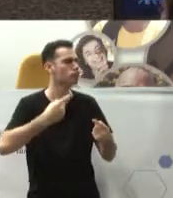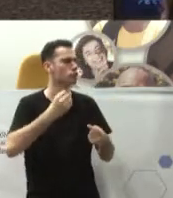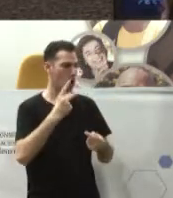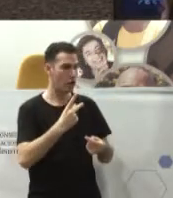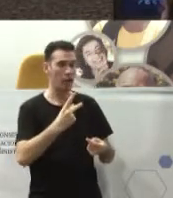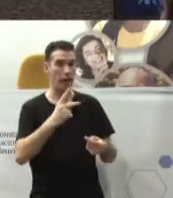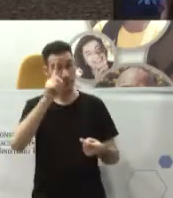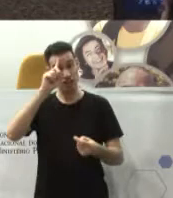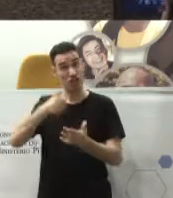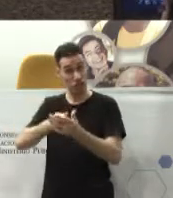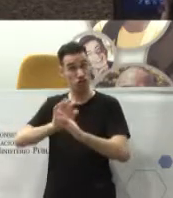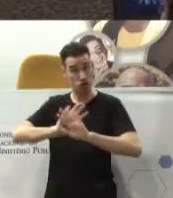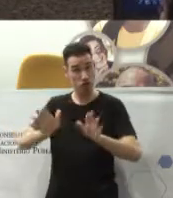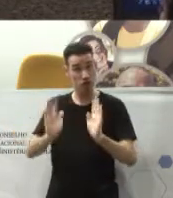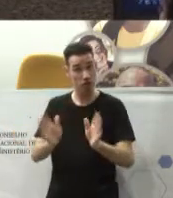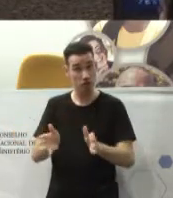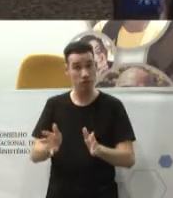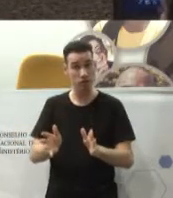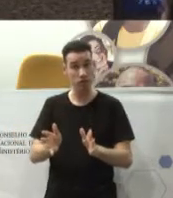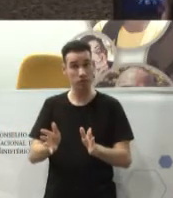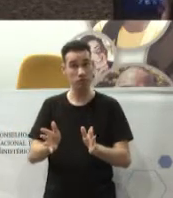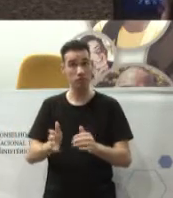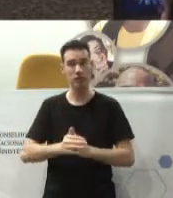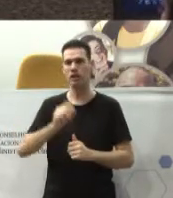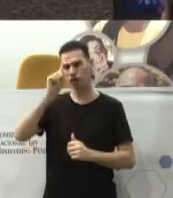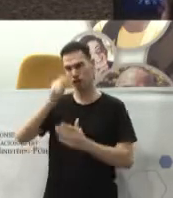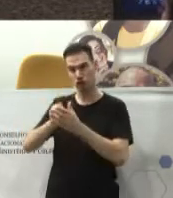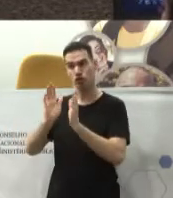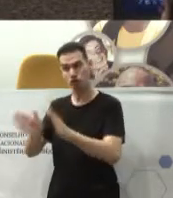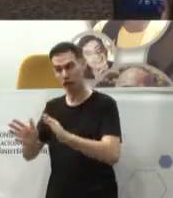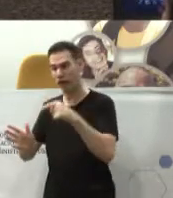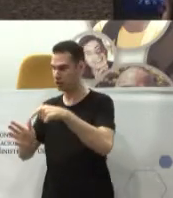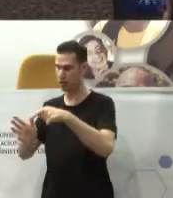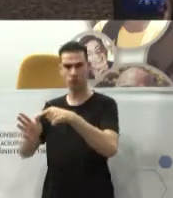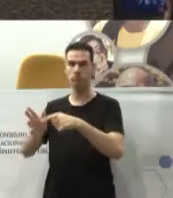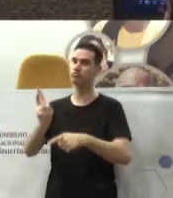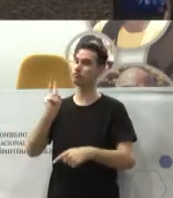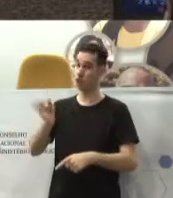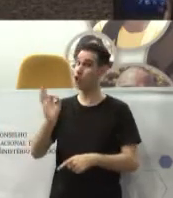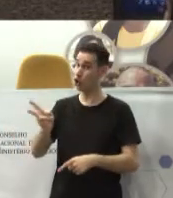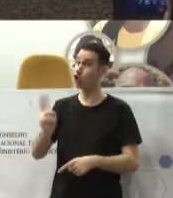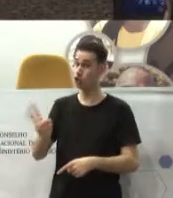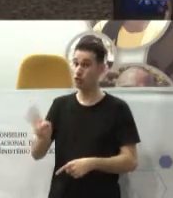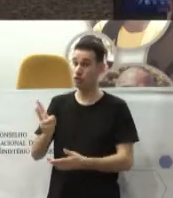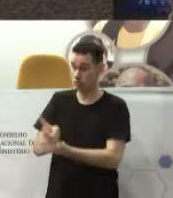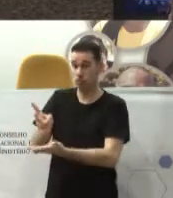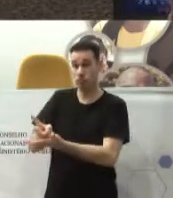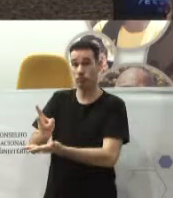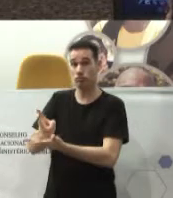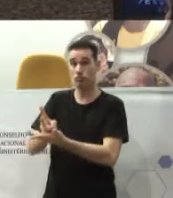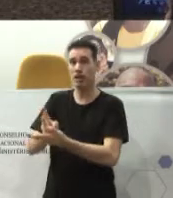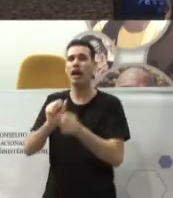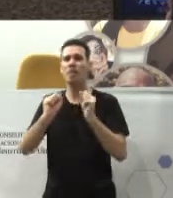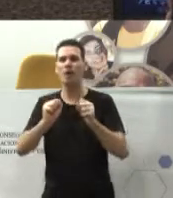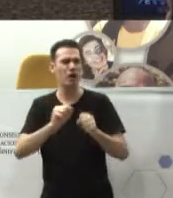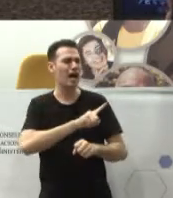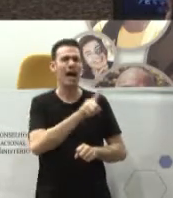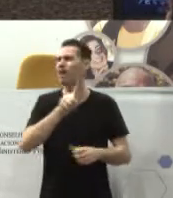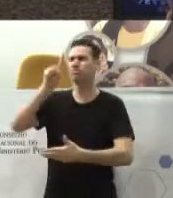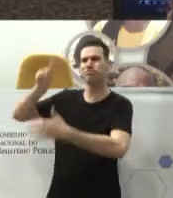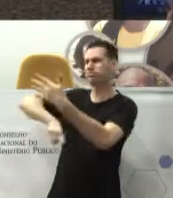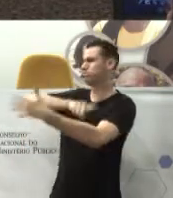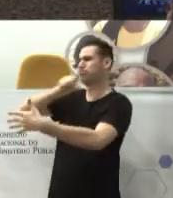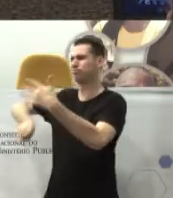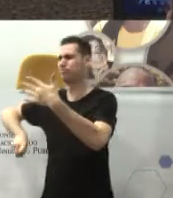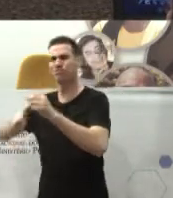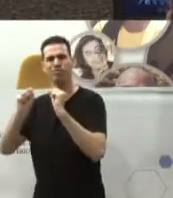sim, mas até que seja rediscutida, ela deve valer de forma definitiva. Nós não podemos permitir essa segurança jurídica